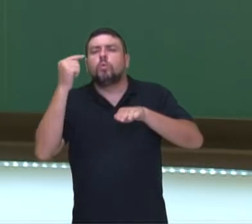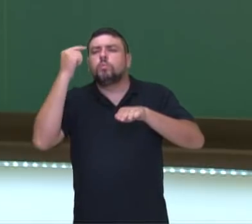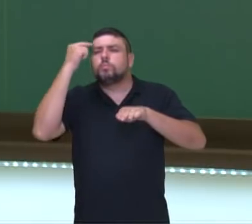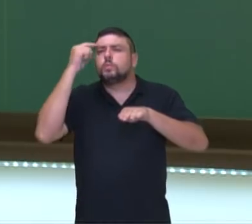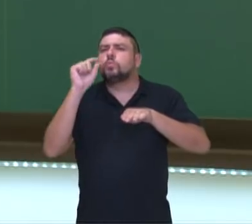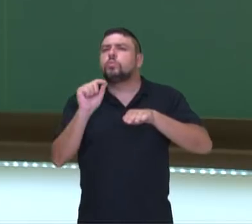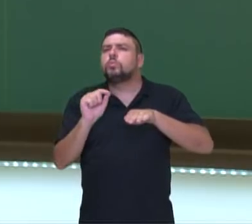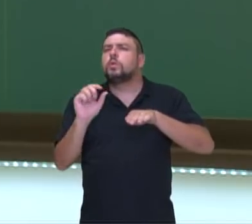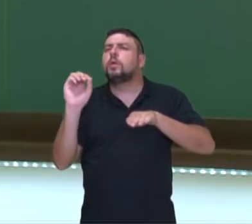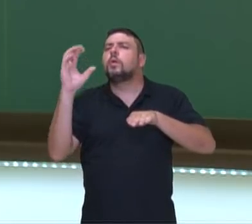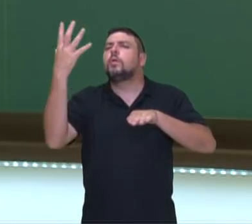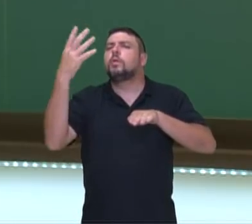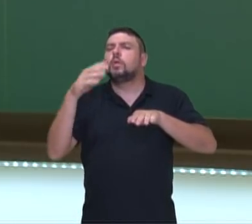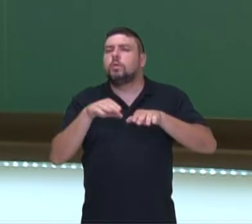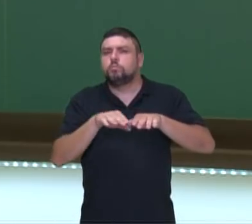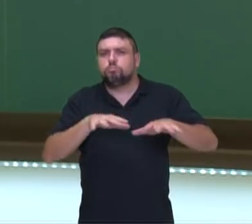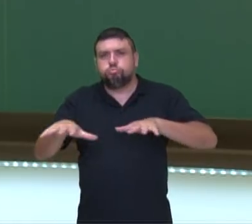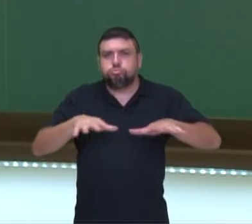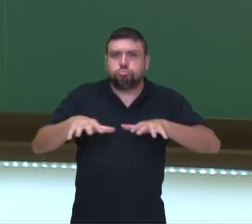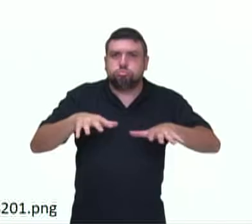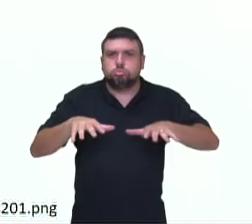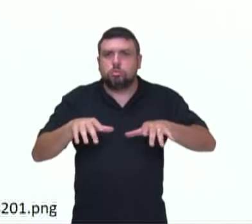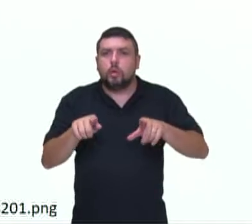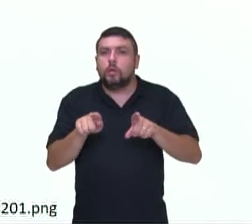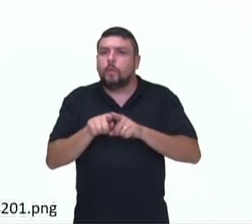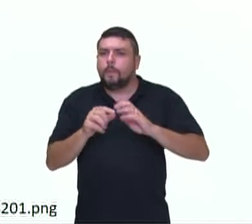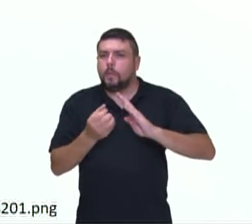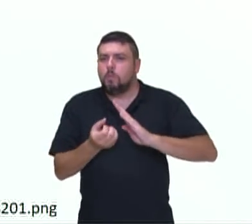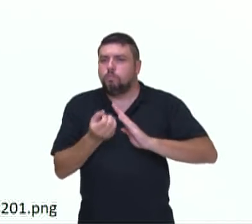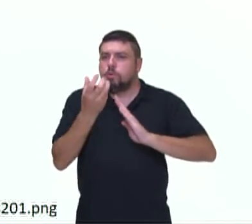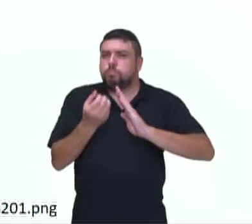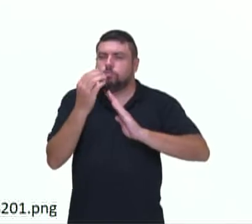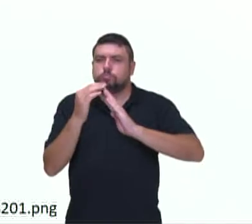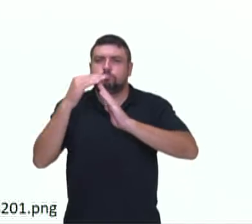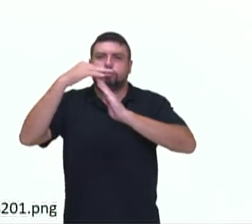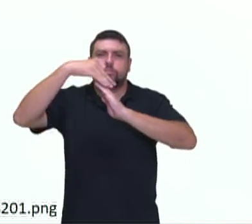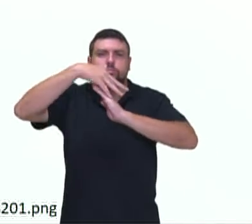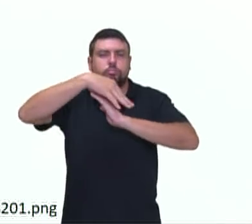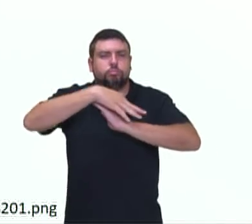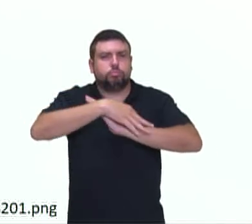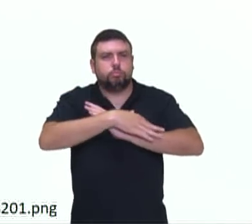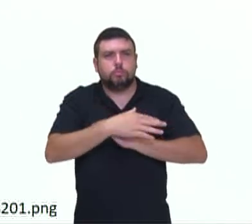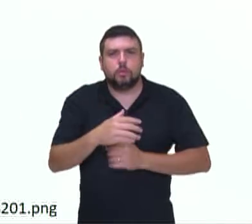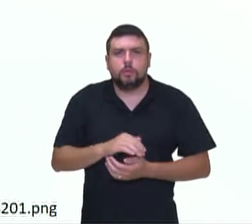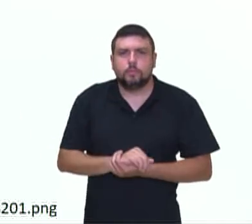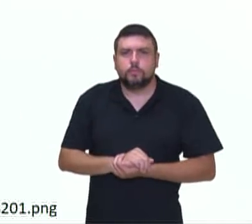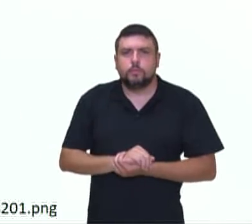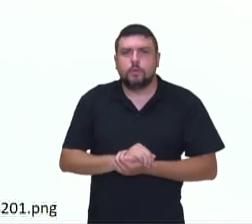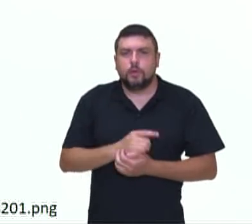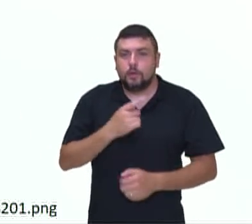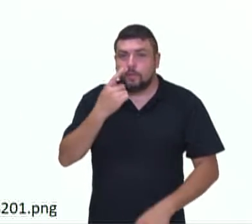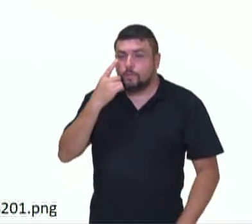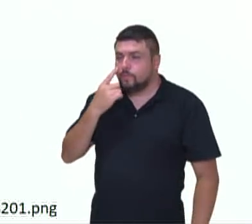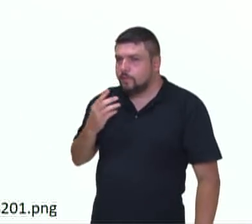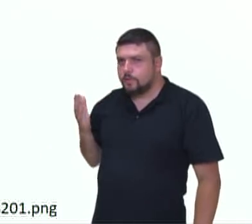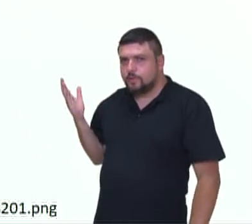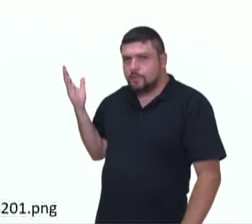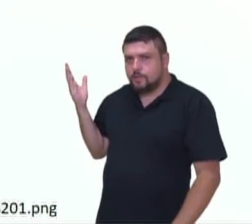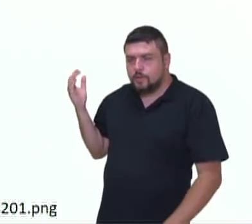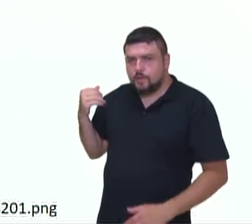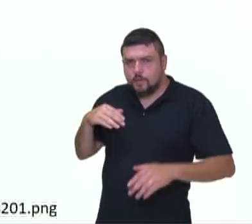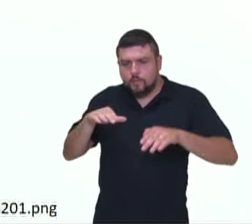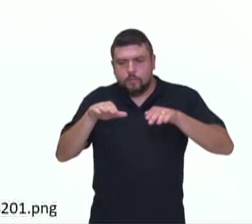com o vulcanismo. Então, as placas tectônicas são grandes blocos rochosos que compõem a